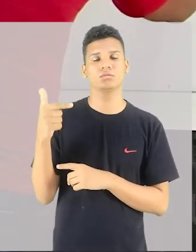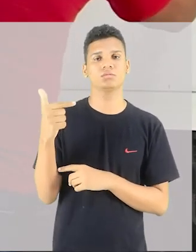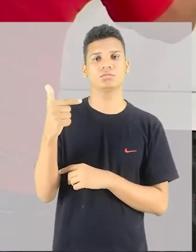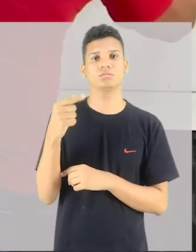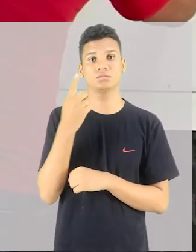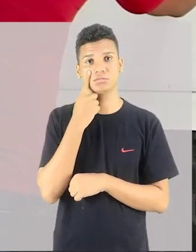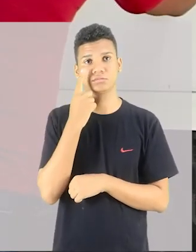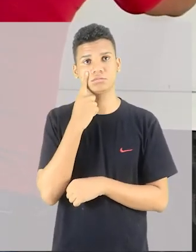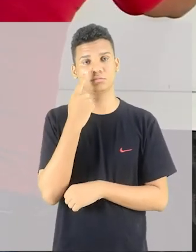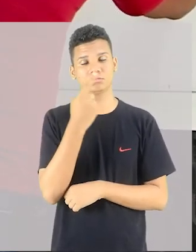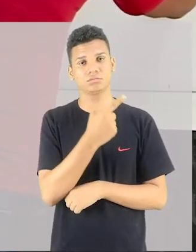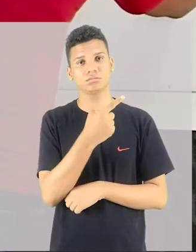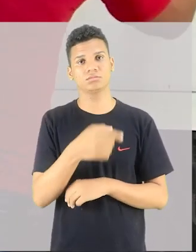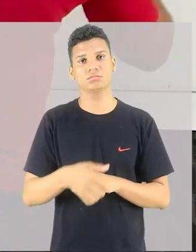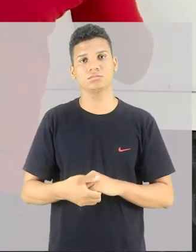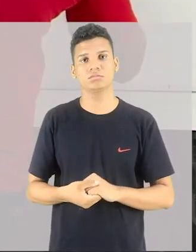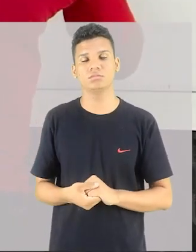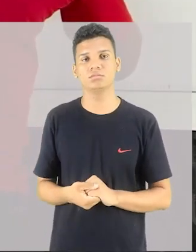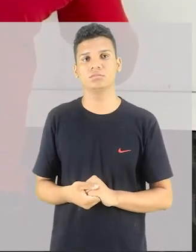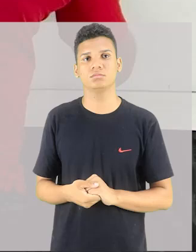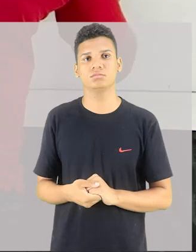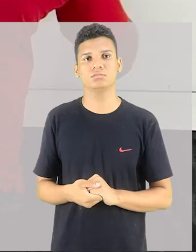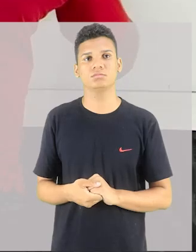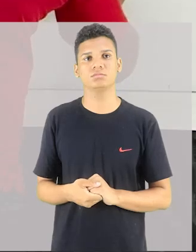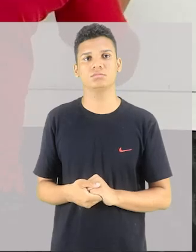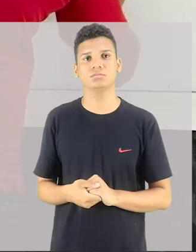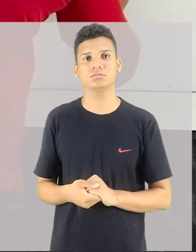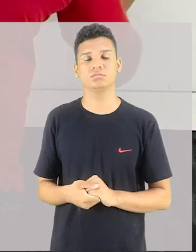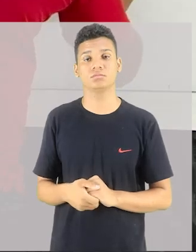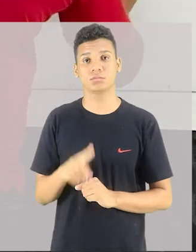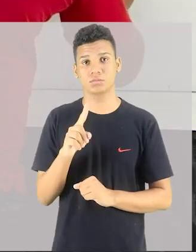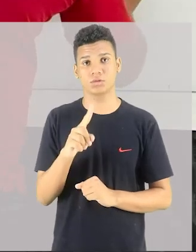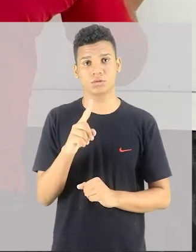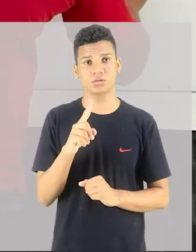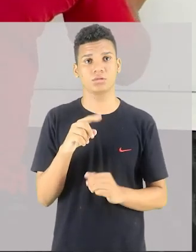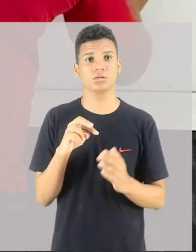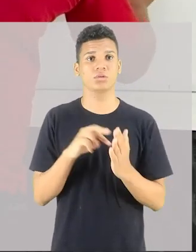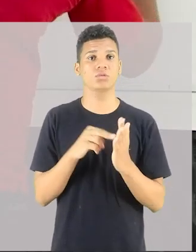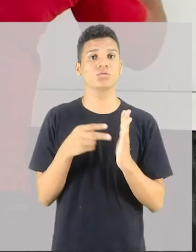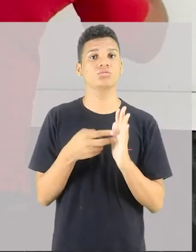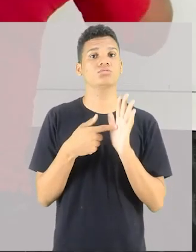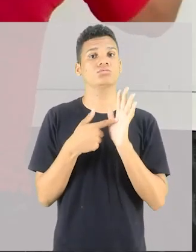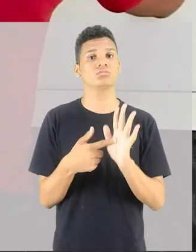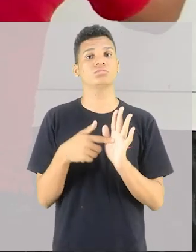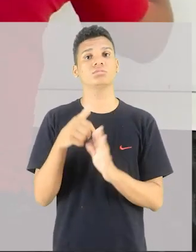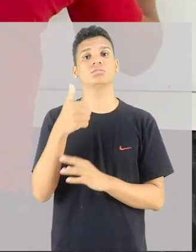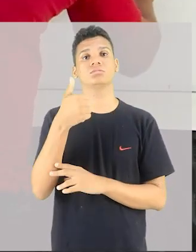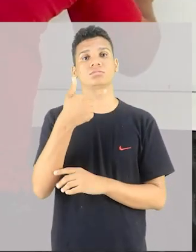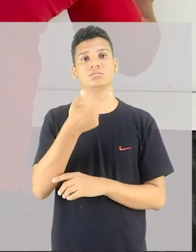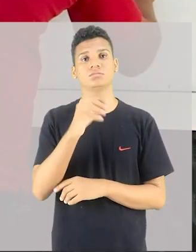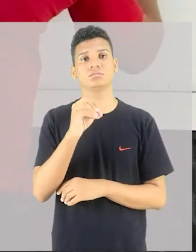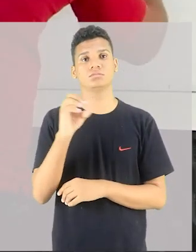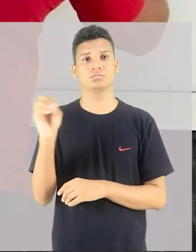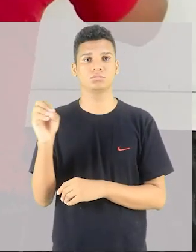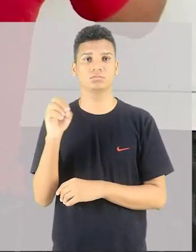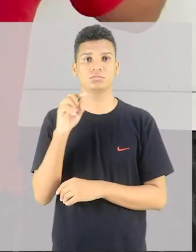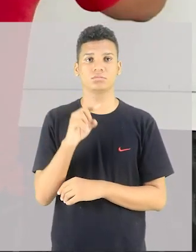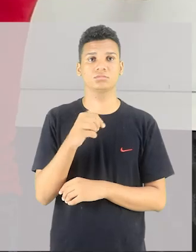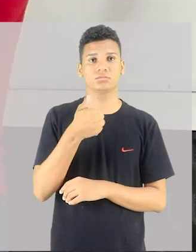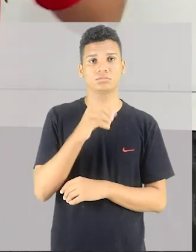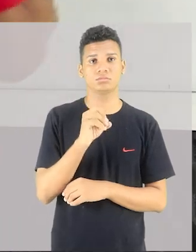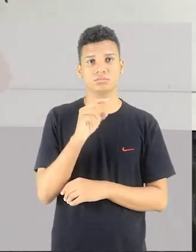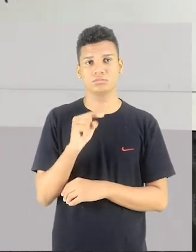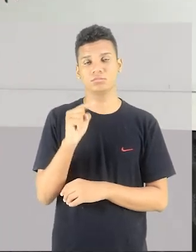ao quadrado turminha Isso aqui vai ser igual a 200 10 qu D